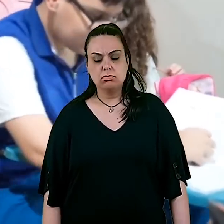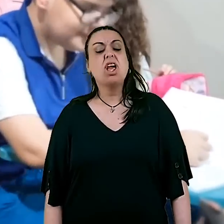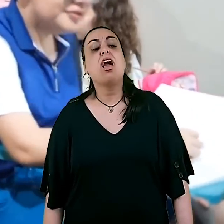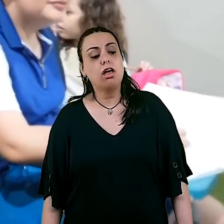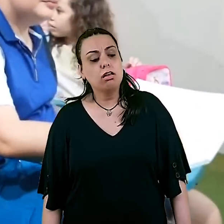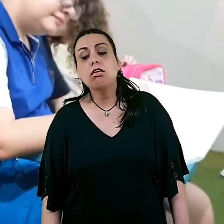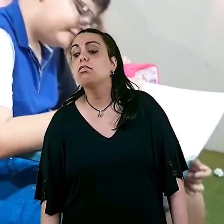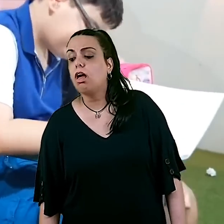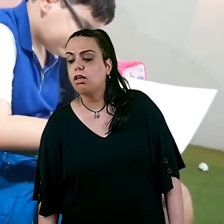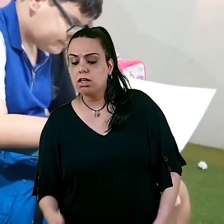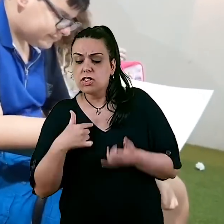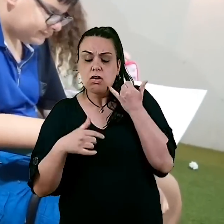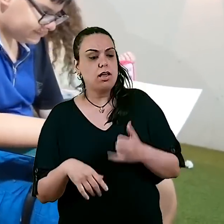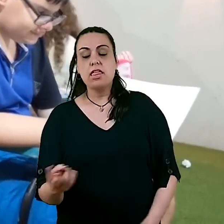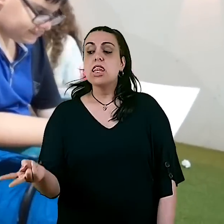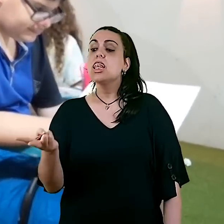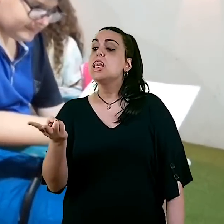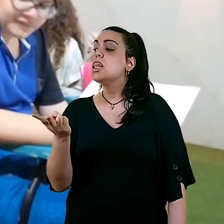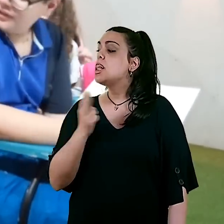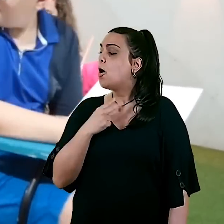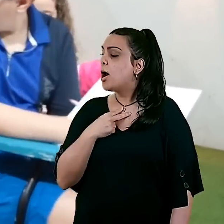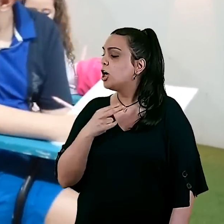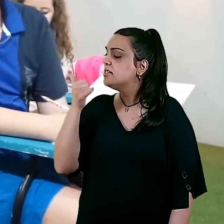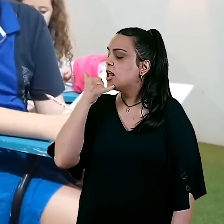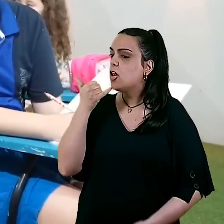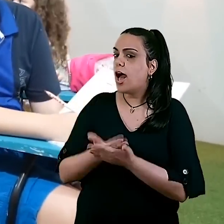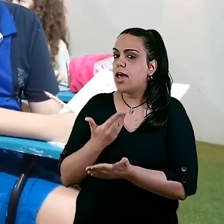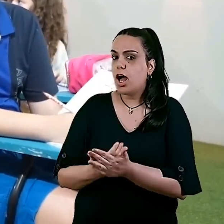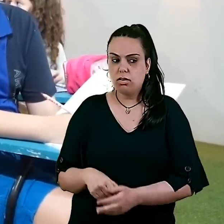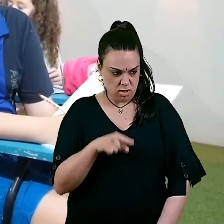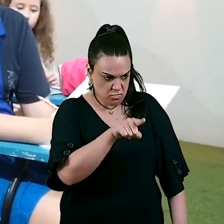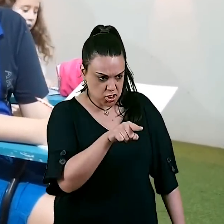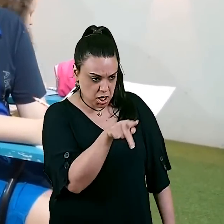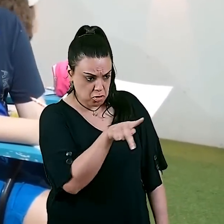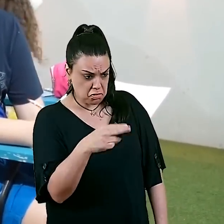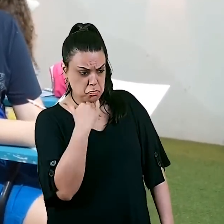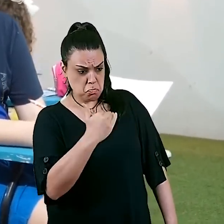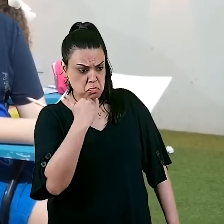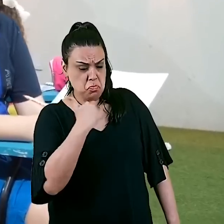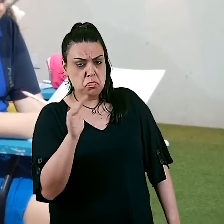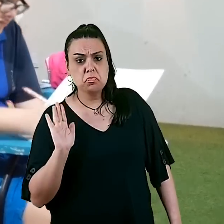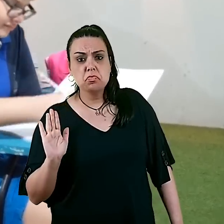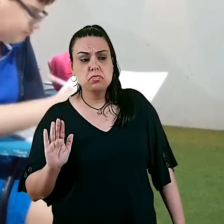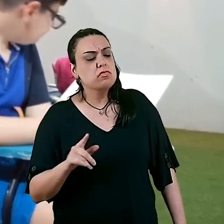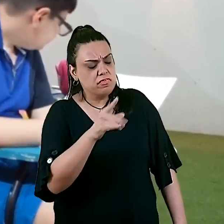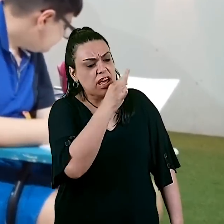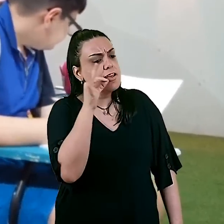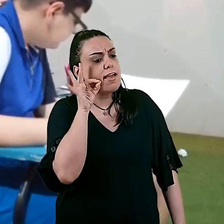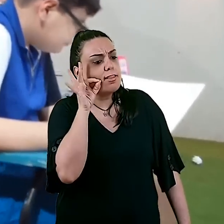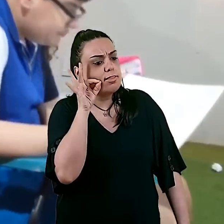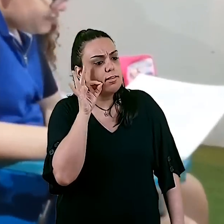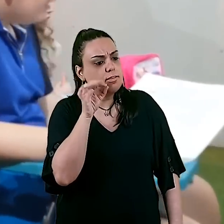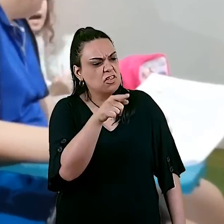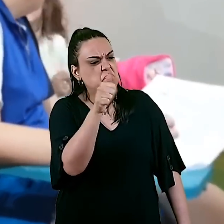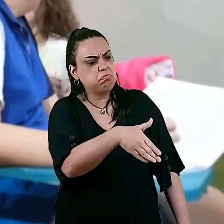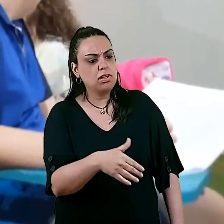Que é? Tô no meu celular. Não pode usar celular na aula. Por acaso você é professora? Fica quieta aí,